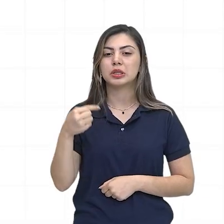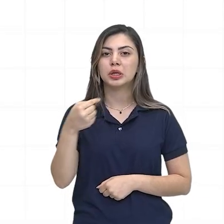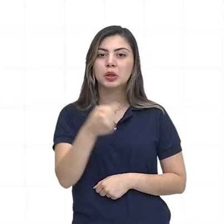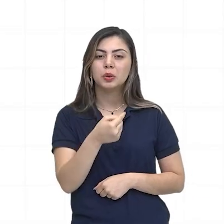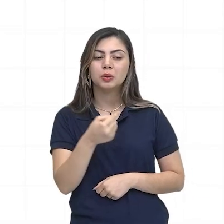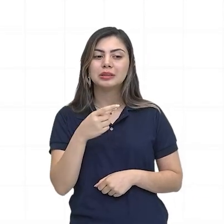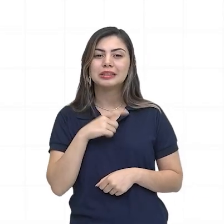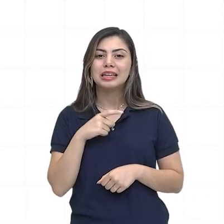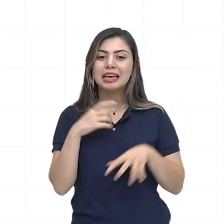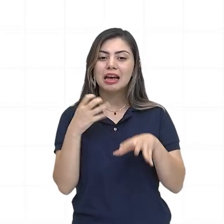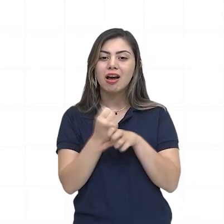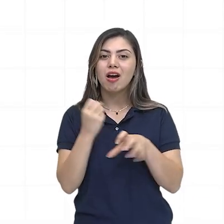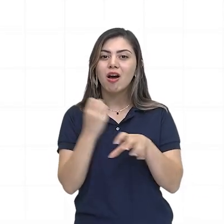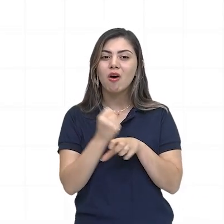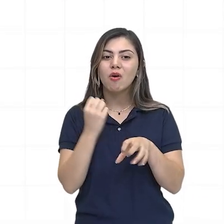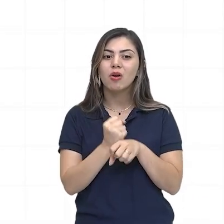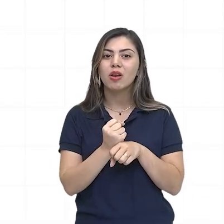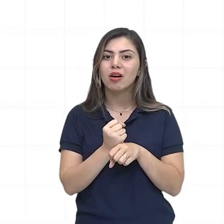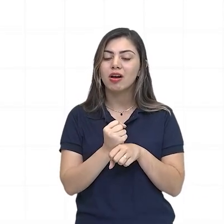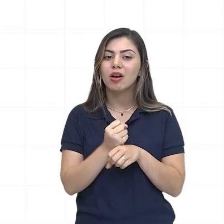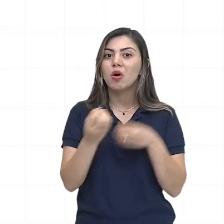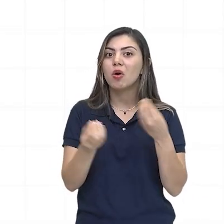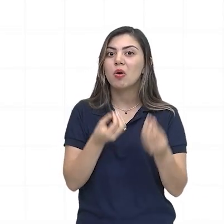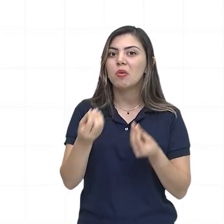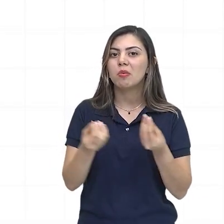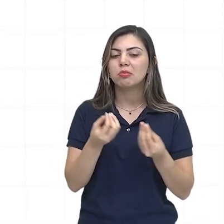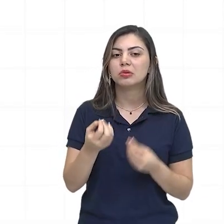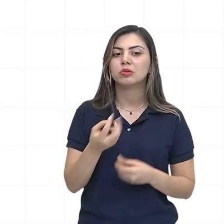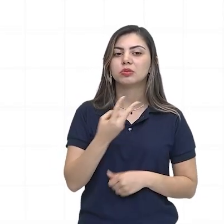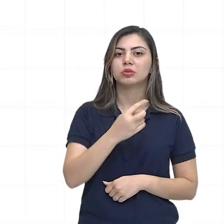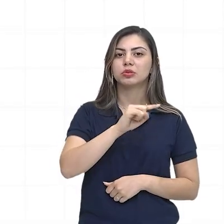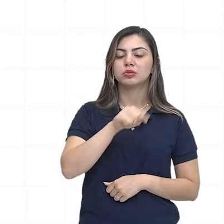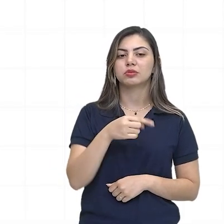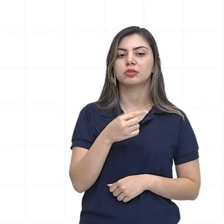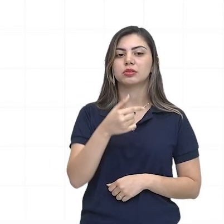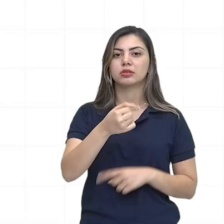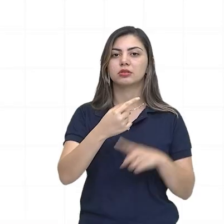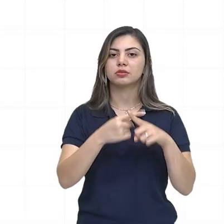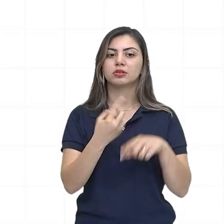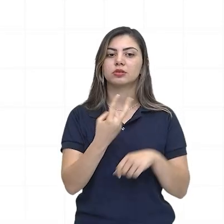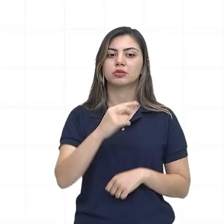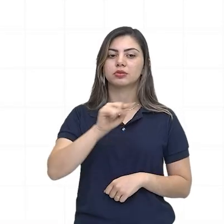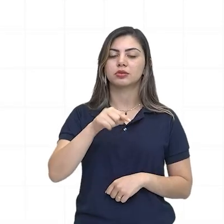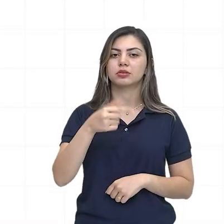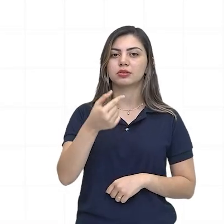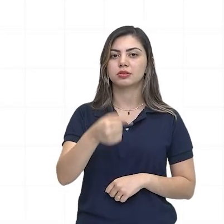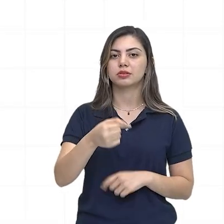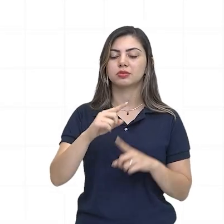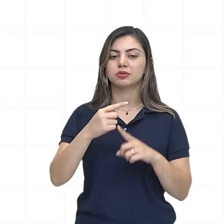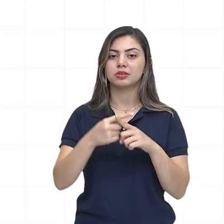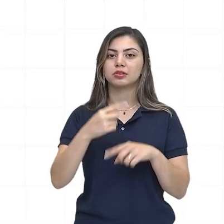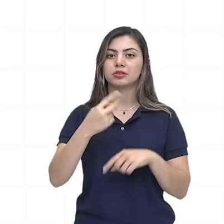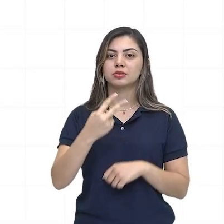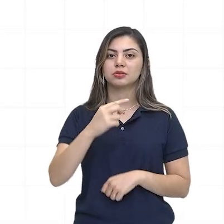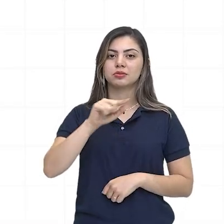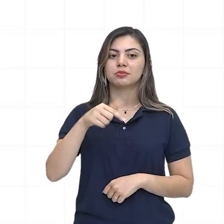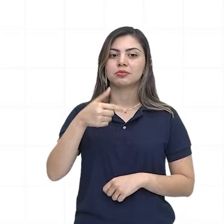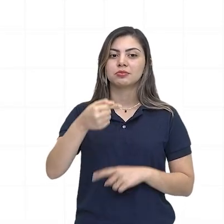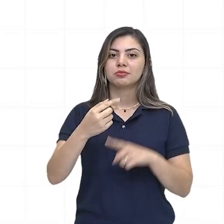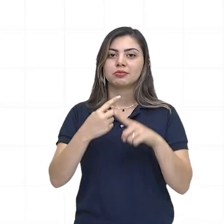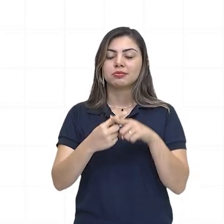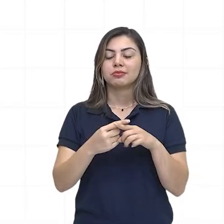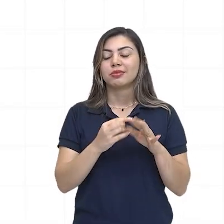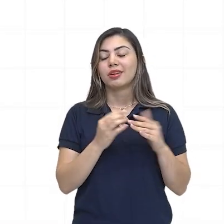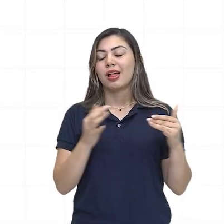que ia acontecer. Iríamos ter 2,7 vezes 2,7 vezes 2,7 vezes